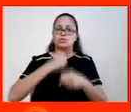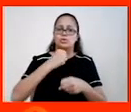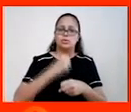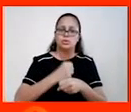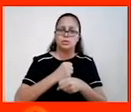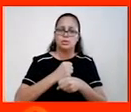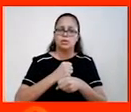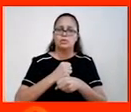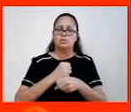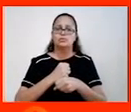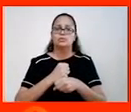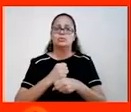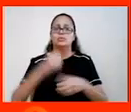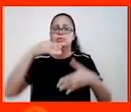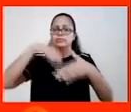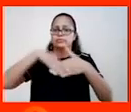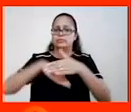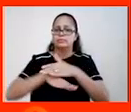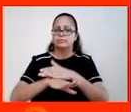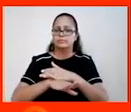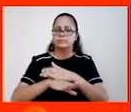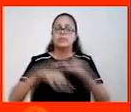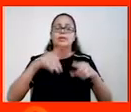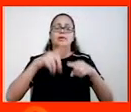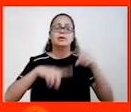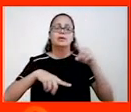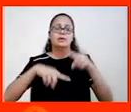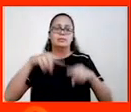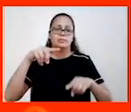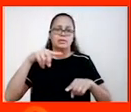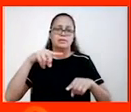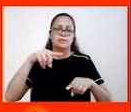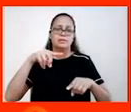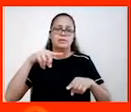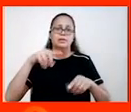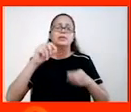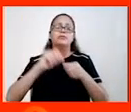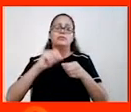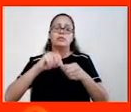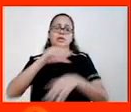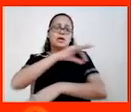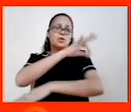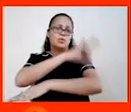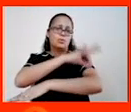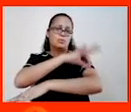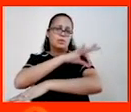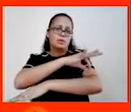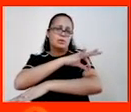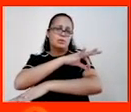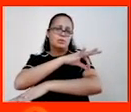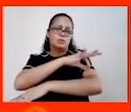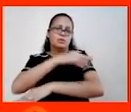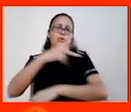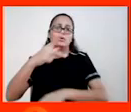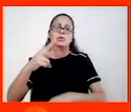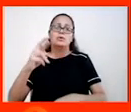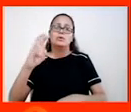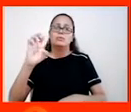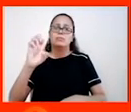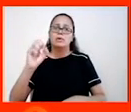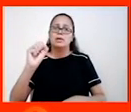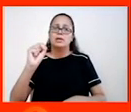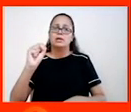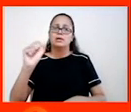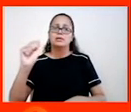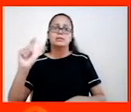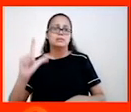os sedimentos e a matéria orgânica que iriam, juntos, né, gerar o petróleo do pré-sal. Atualmente, a